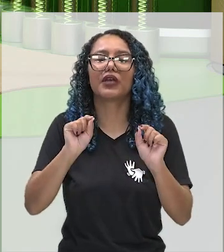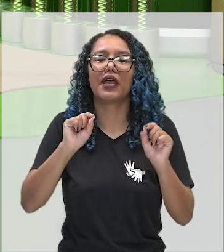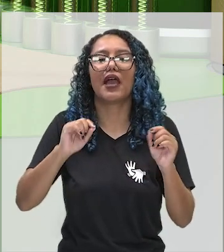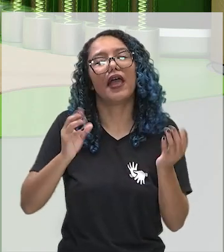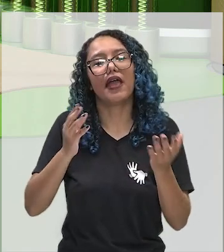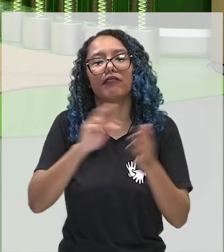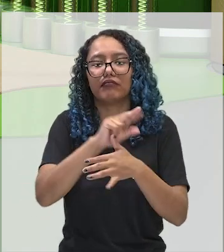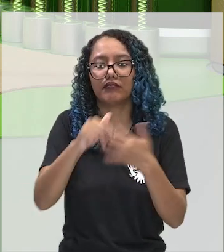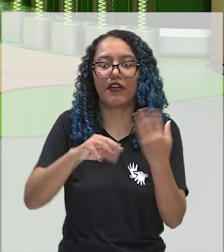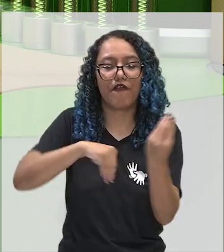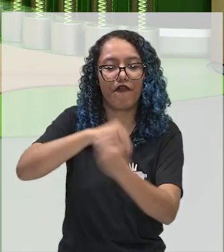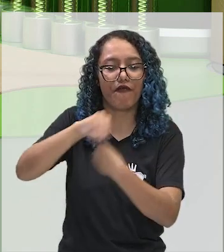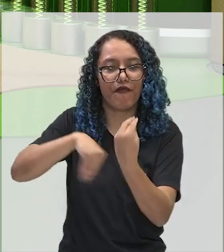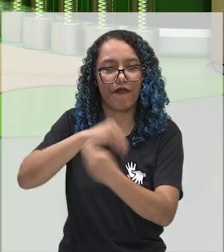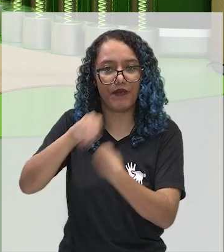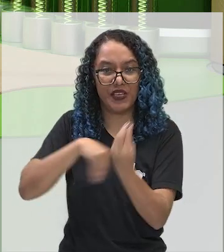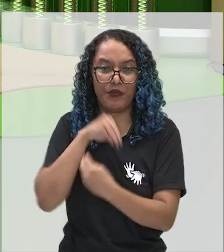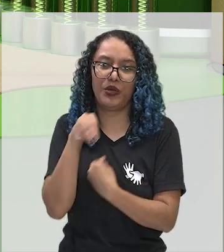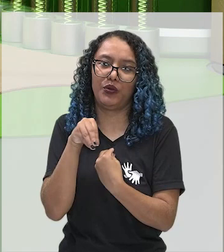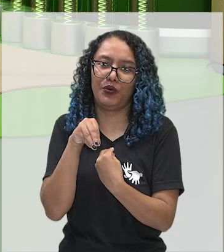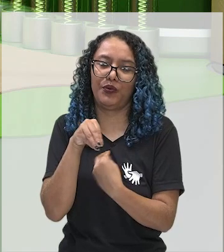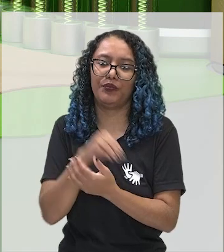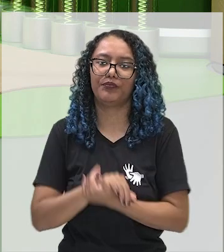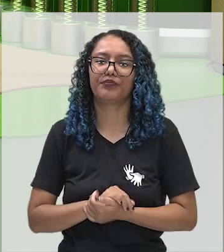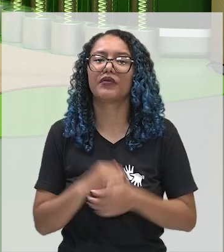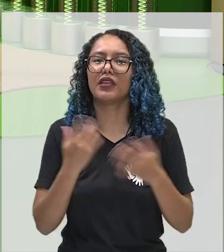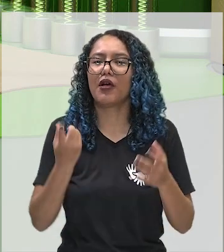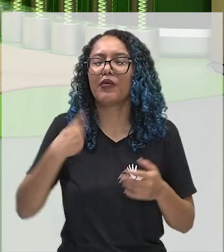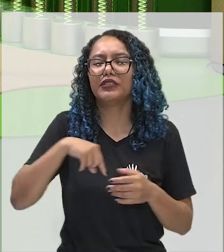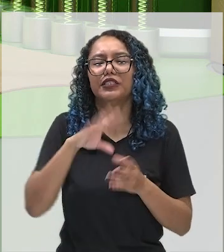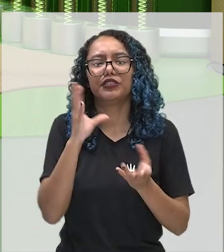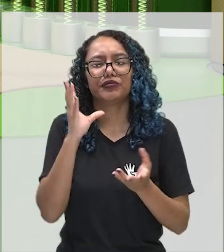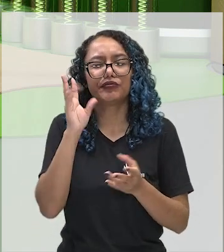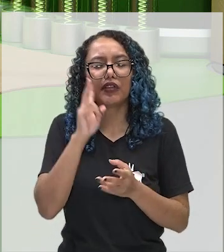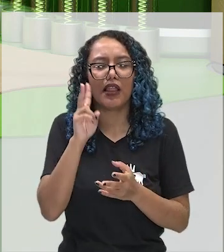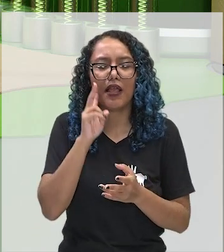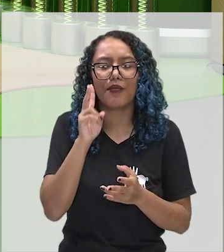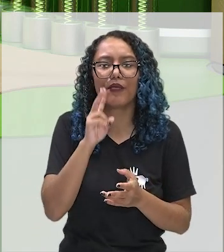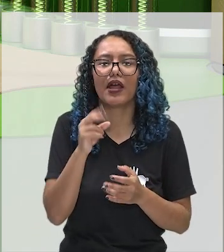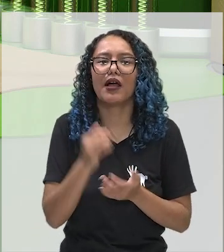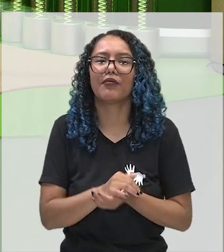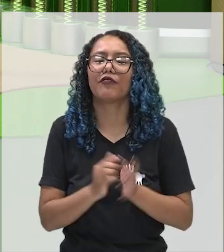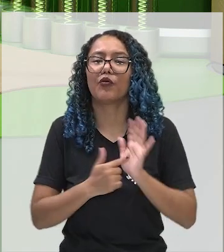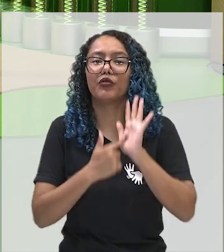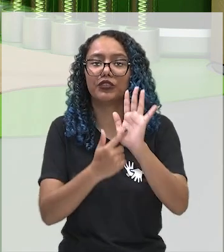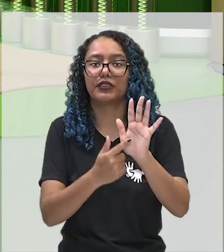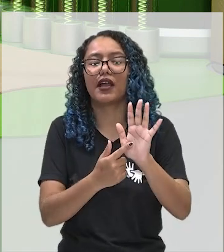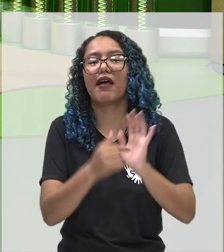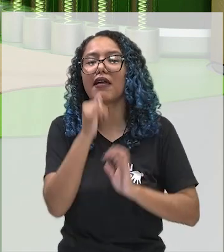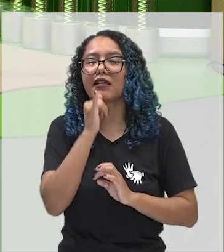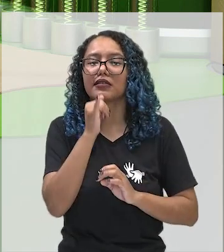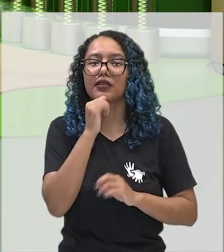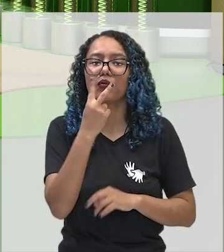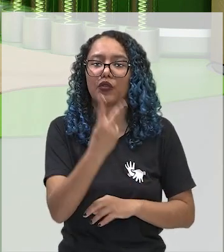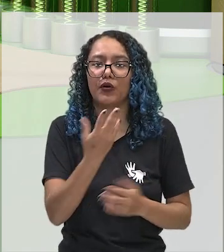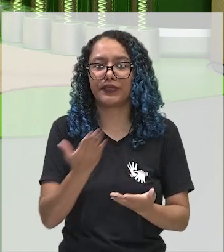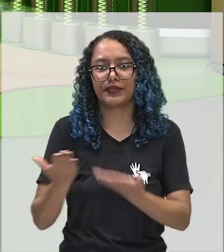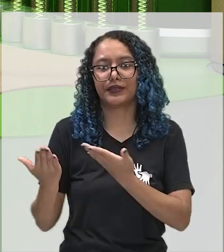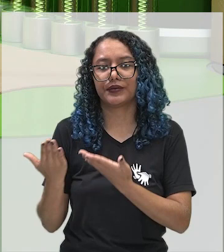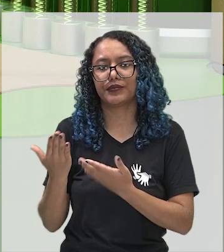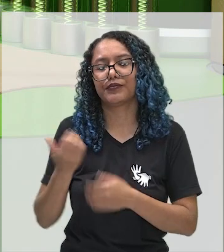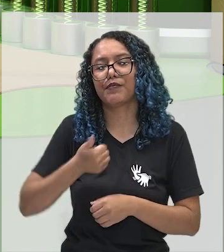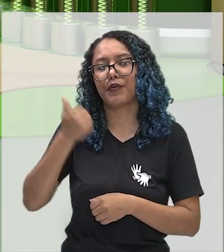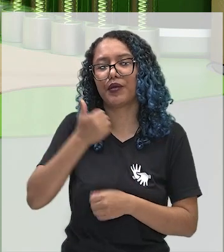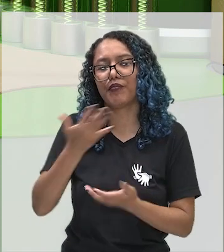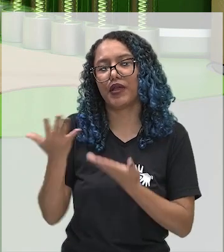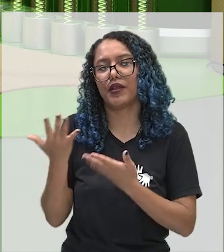híbrido, certo? Então, só para a gente relembrar e observar, na verdade, eu trouxe dois exemplos aí para você. A primeira